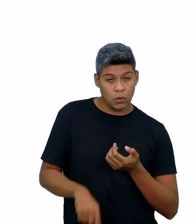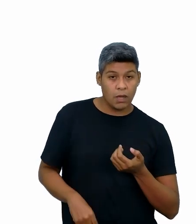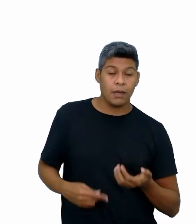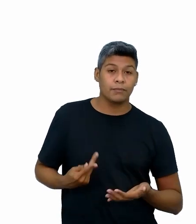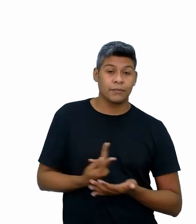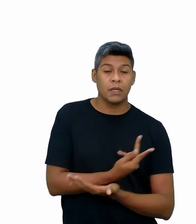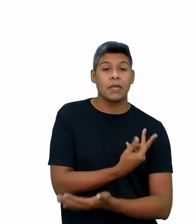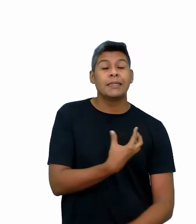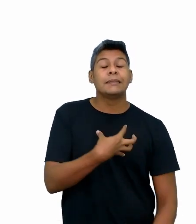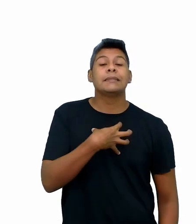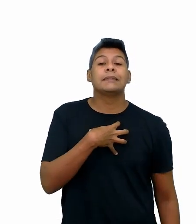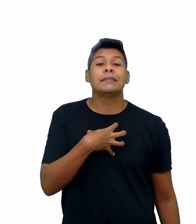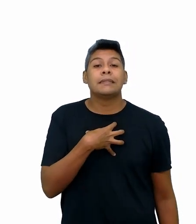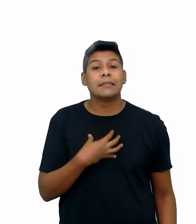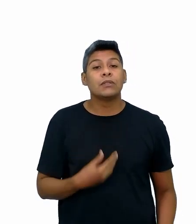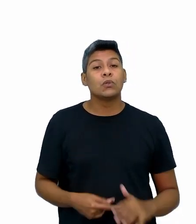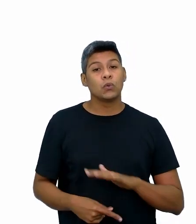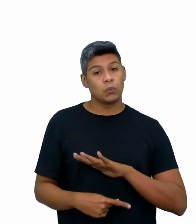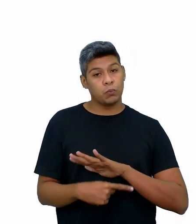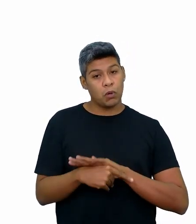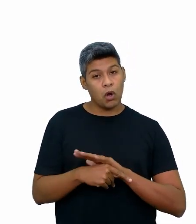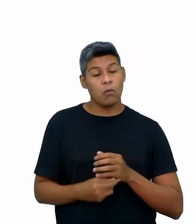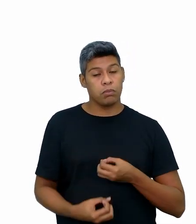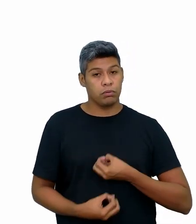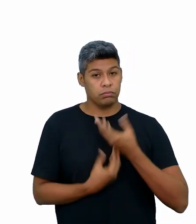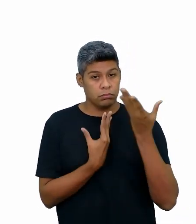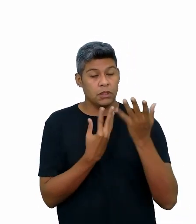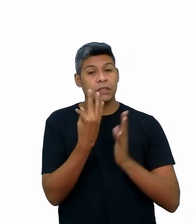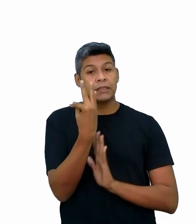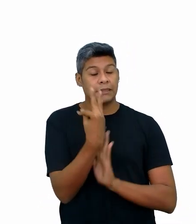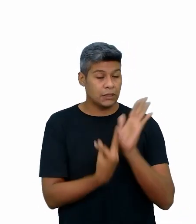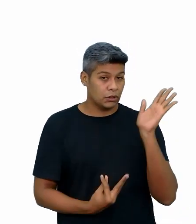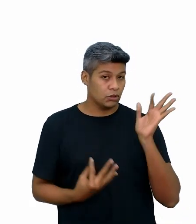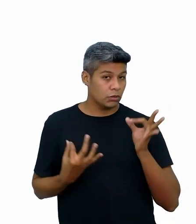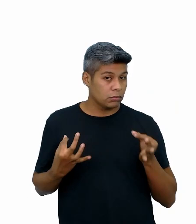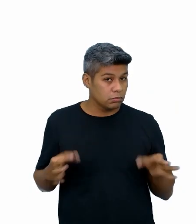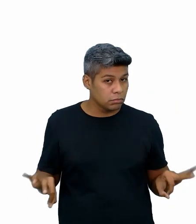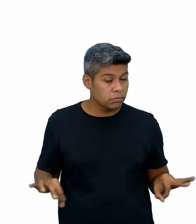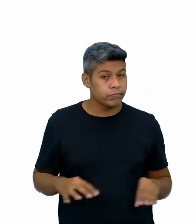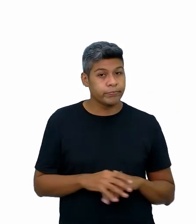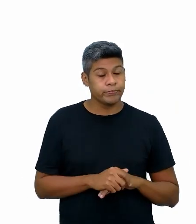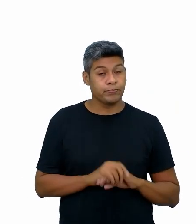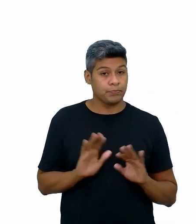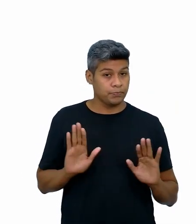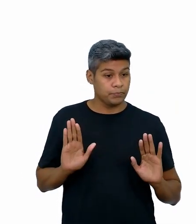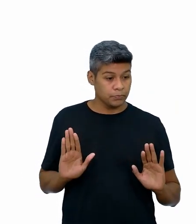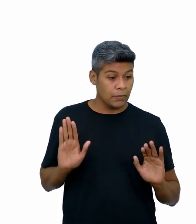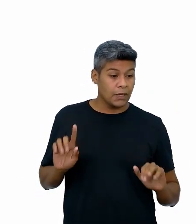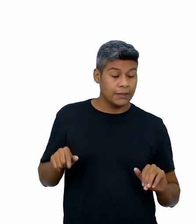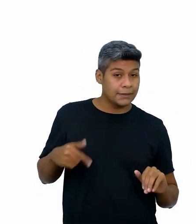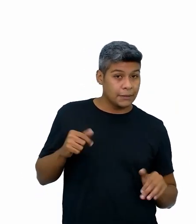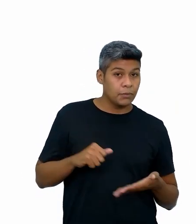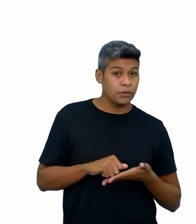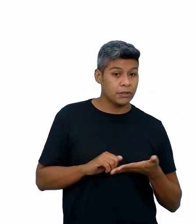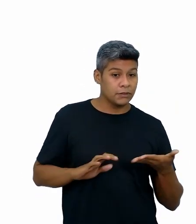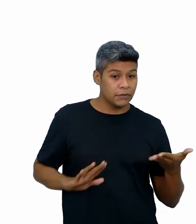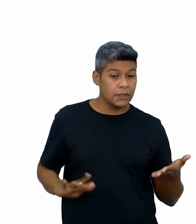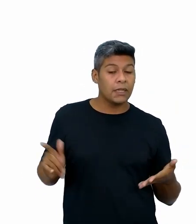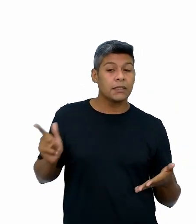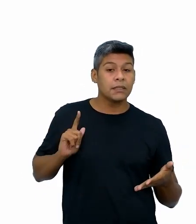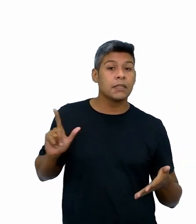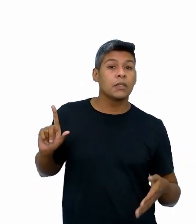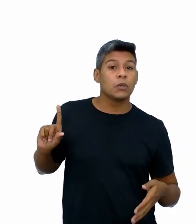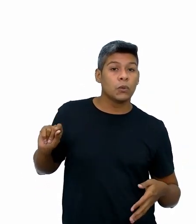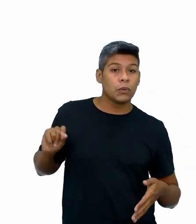de sentido dentro dessa construção textual, certo? Aí, na sequência dessas atividades, a gente tem